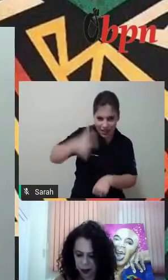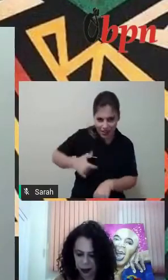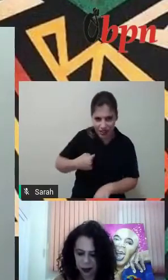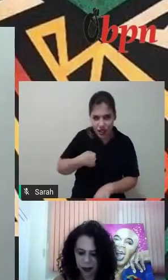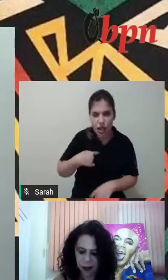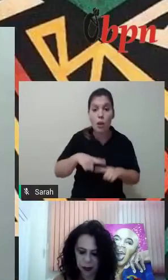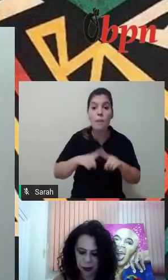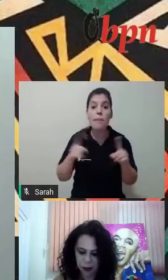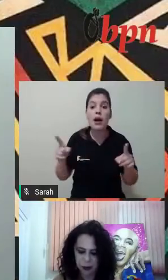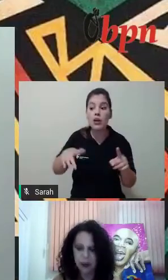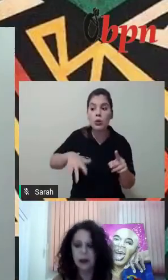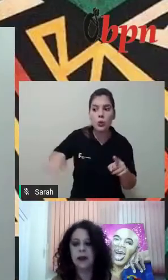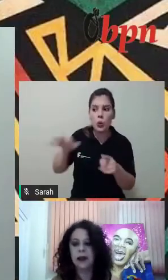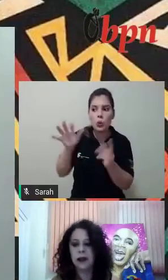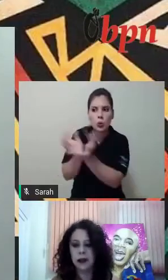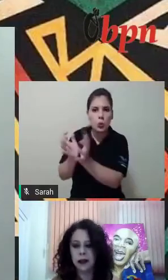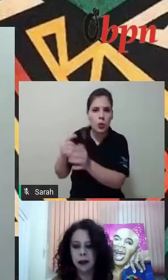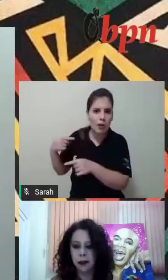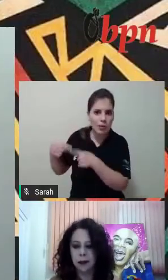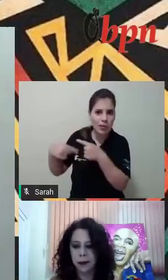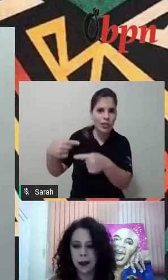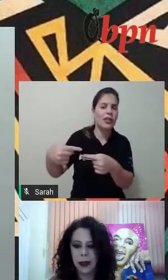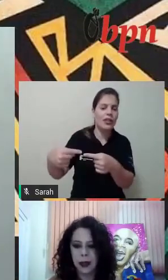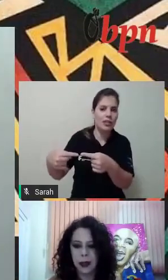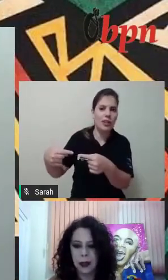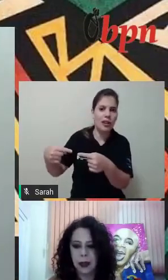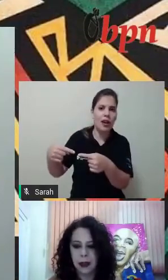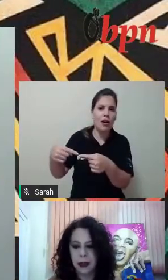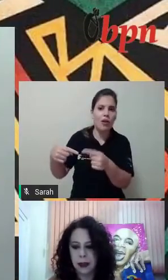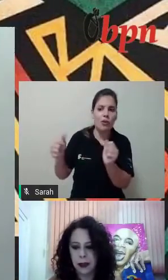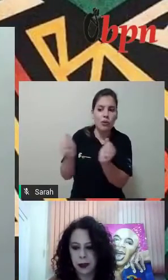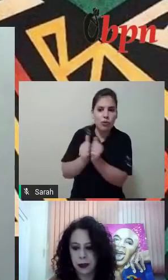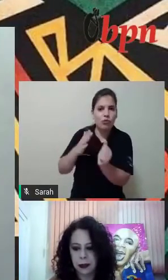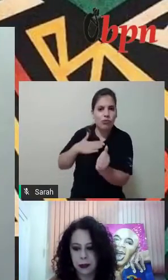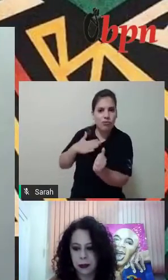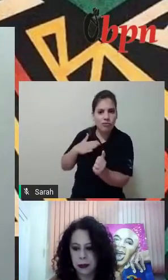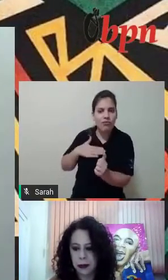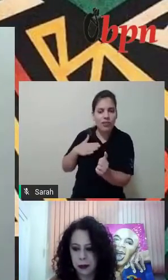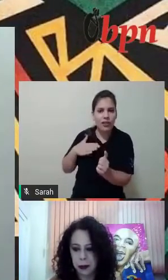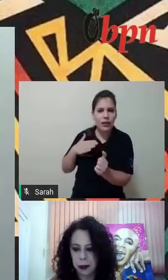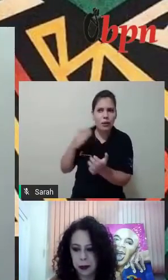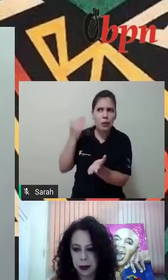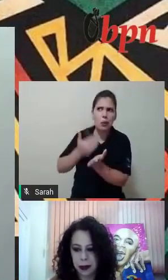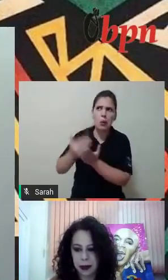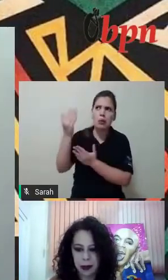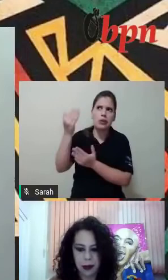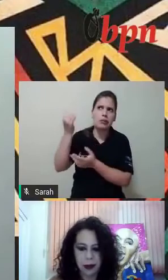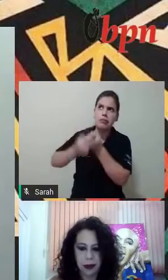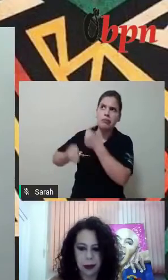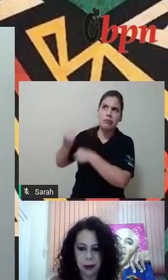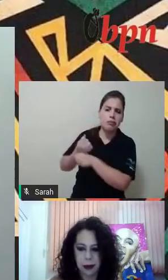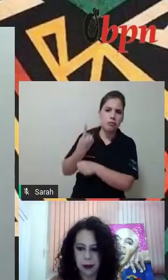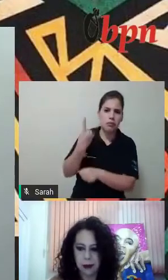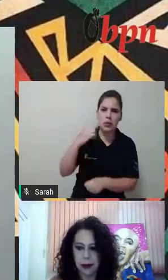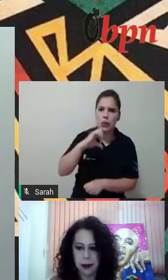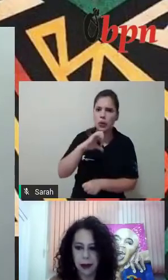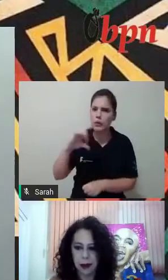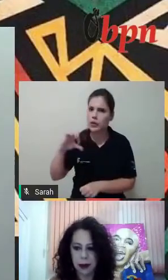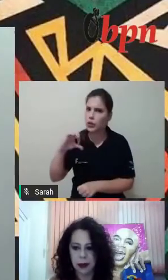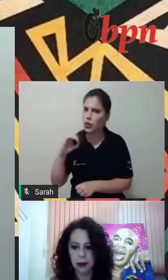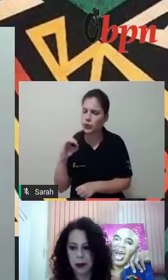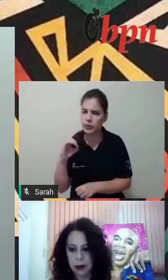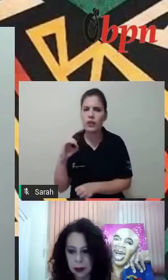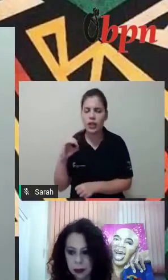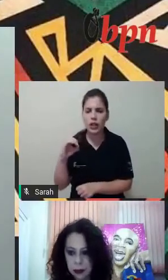está produzindo, que vem produzindo comigo desde os anos 90. Poucas mulheres